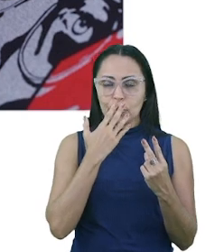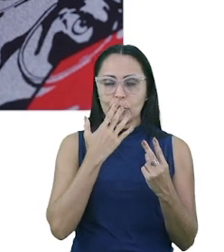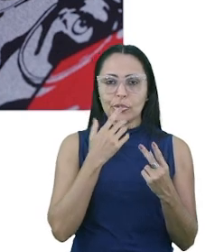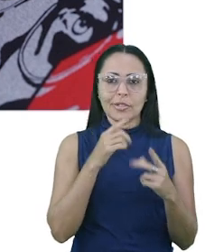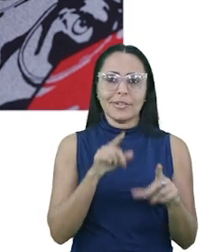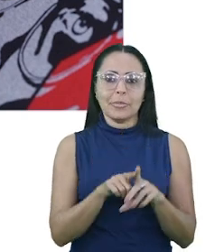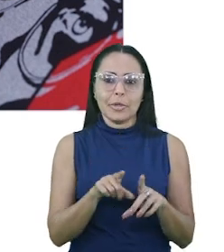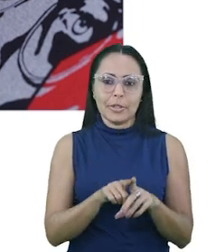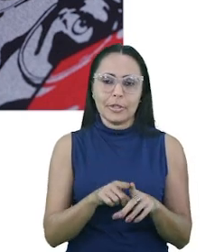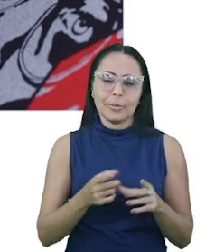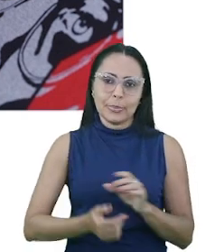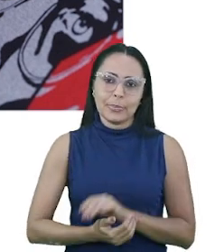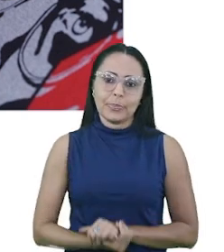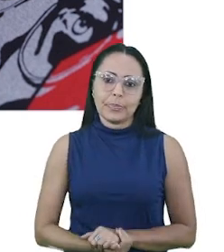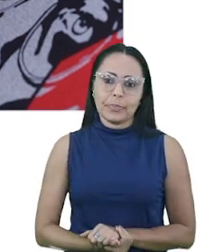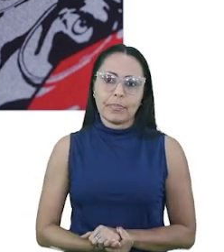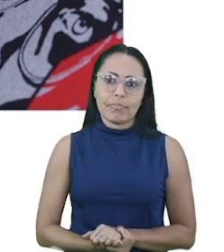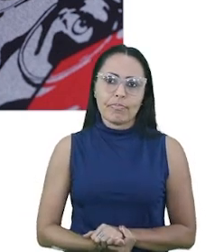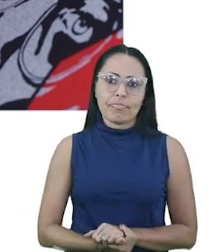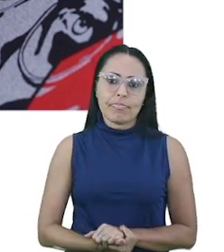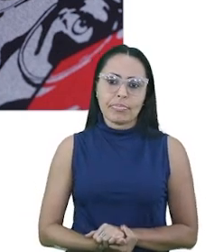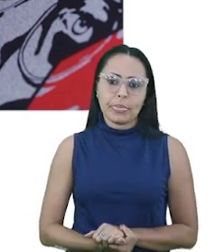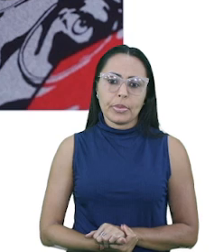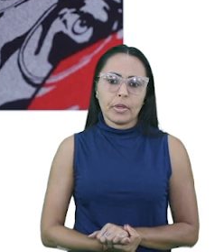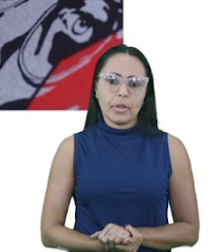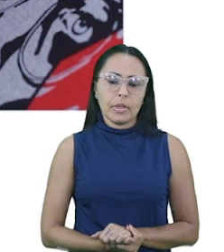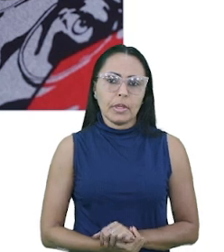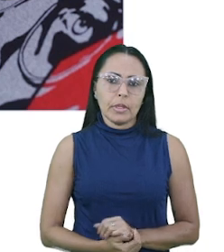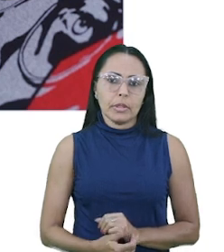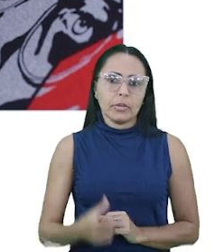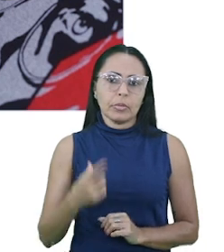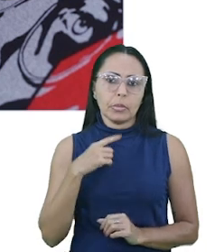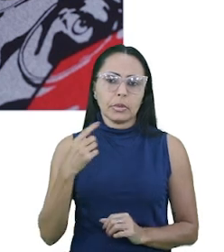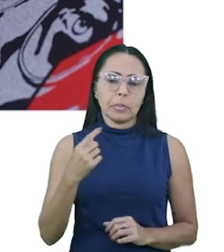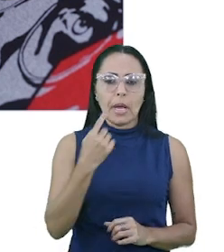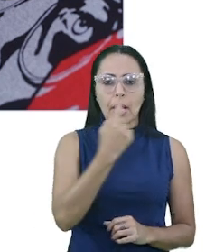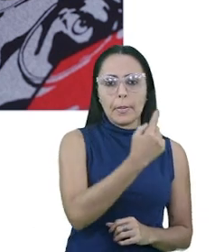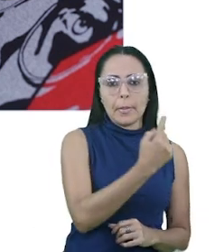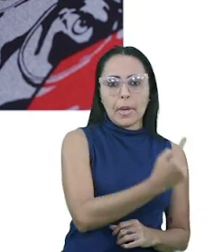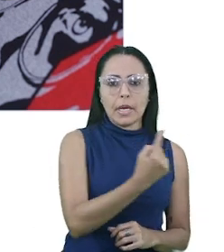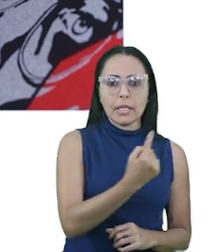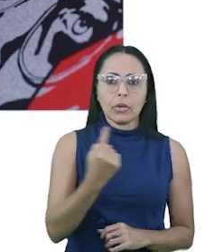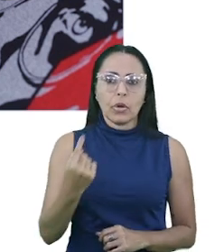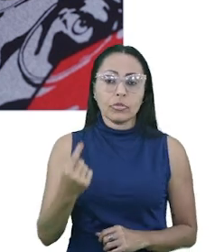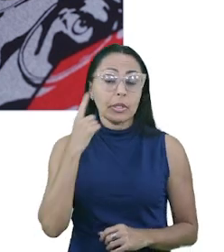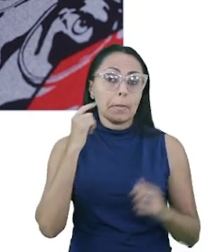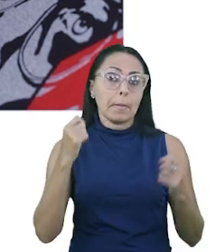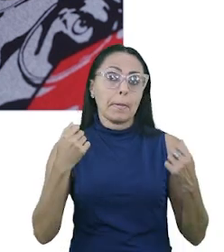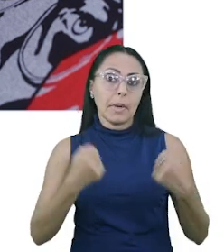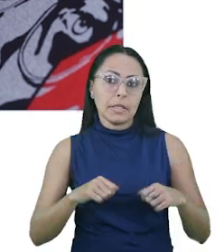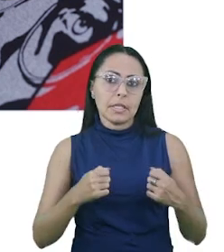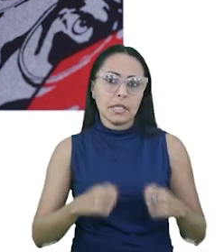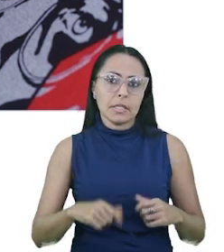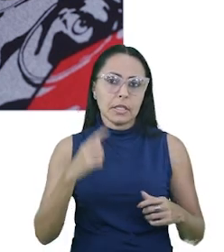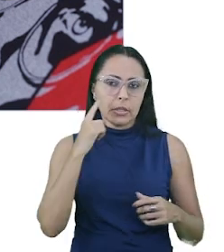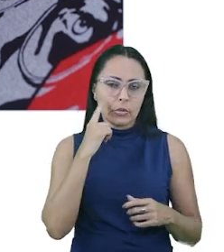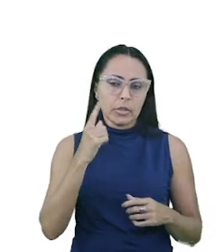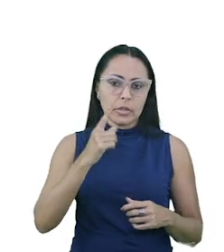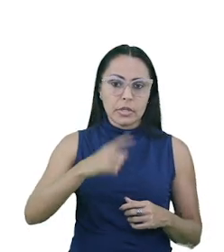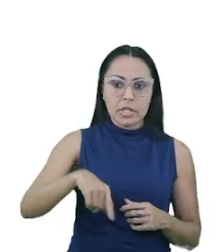para casar uma cor com a outra, e tendo sempre essa noção de que para cada cor de impressão a gente precisa de uma matriz